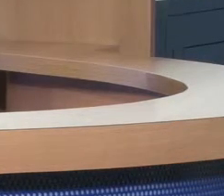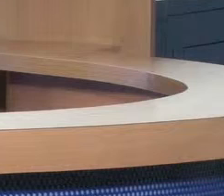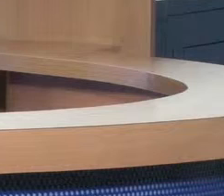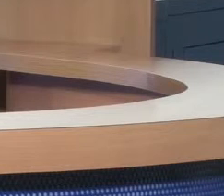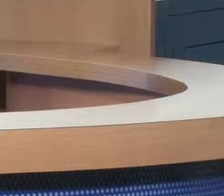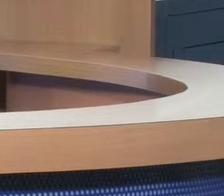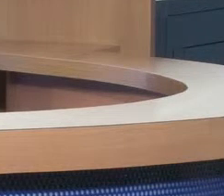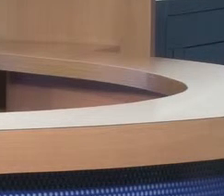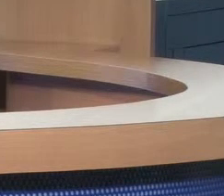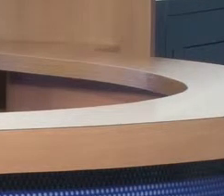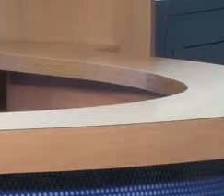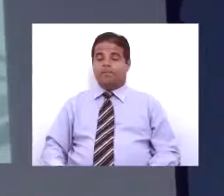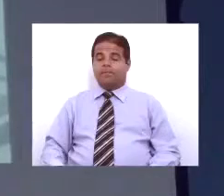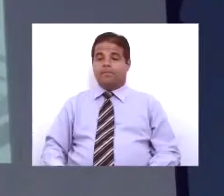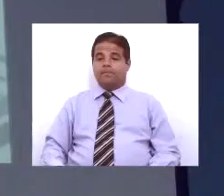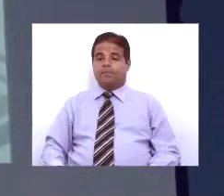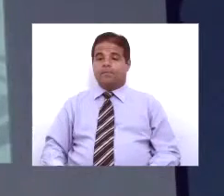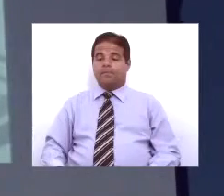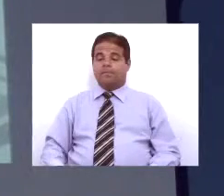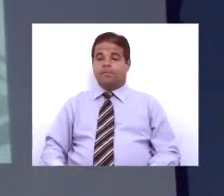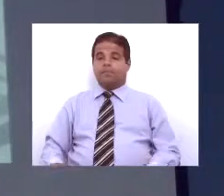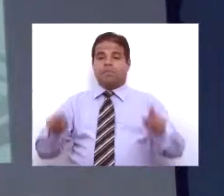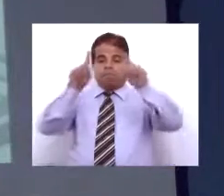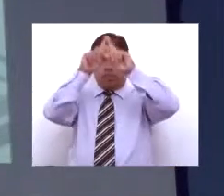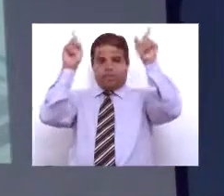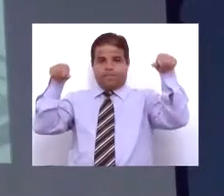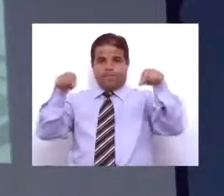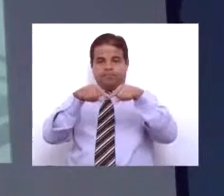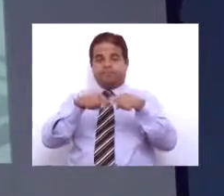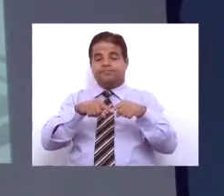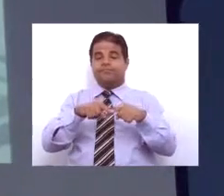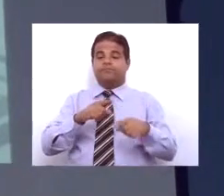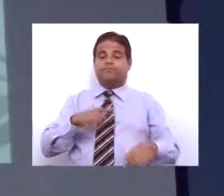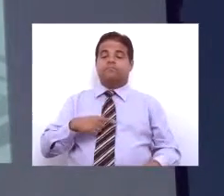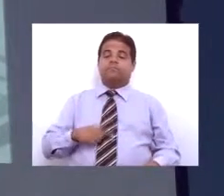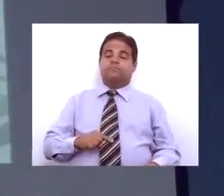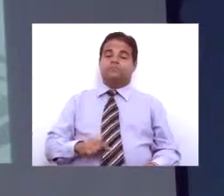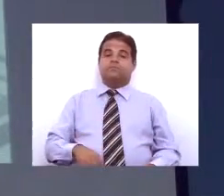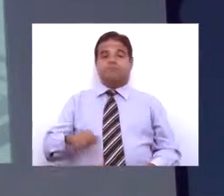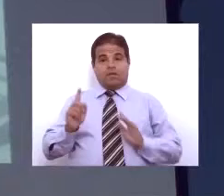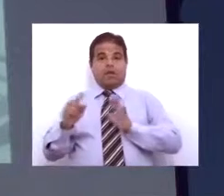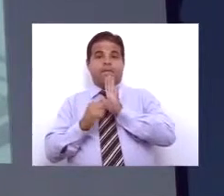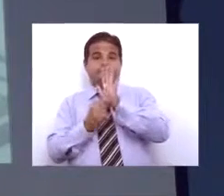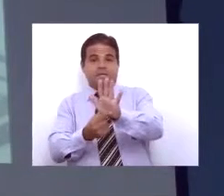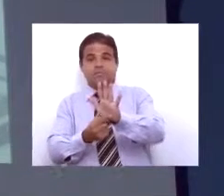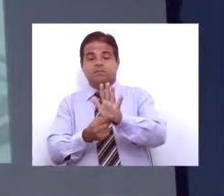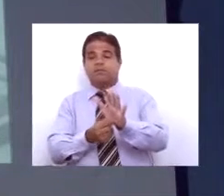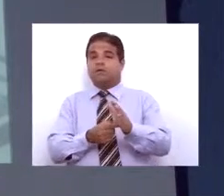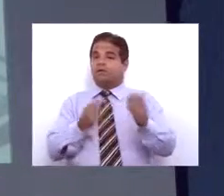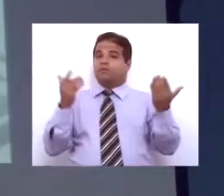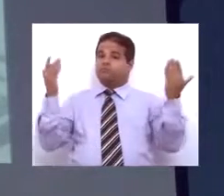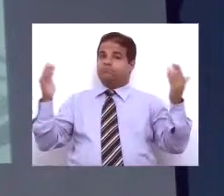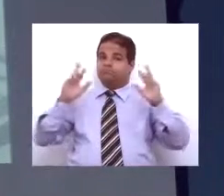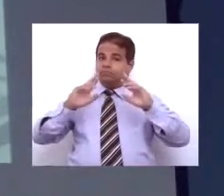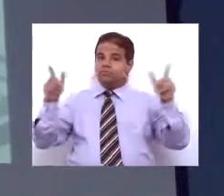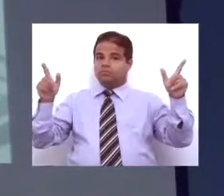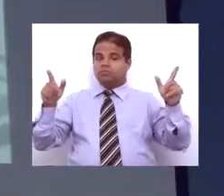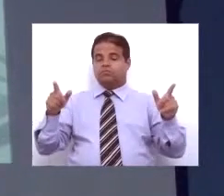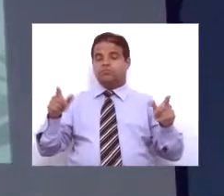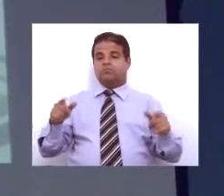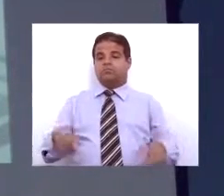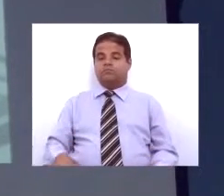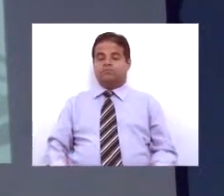de pagamentos nesse quadro de despesas é bom que ele apresenta um contraste entre